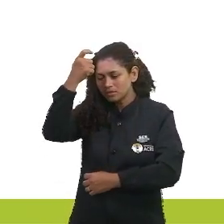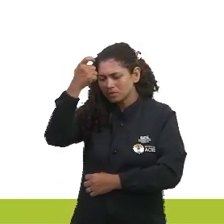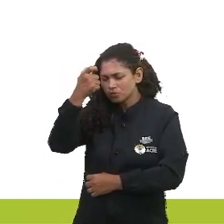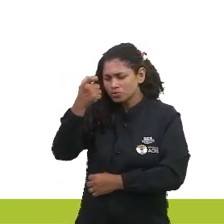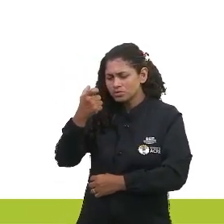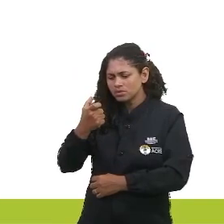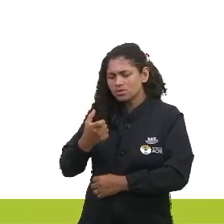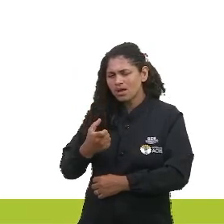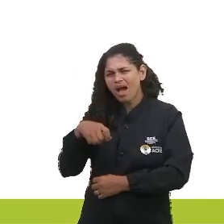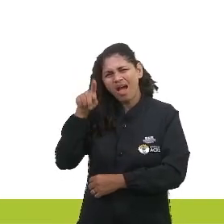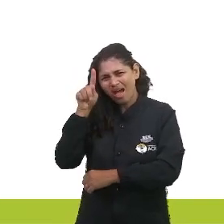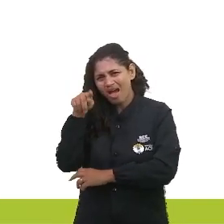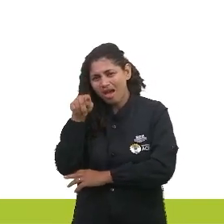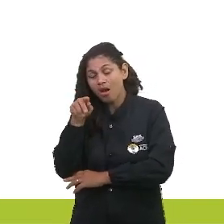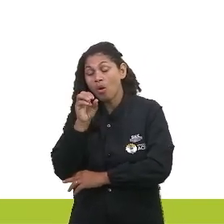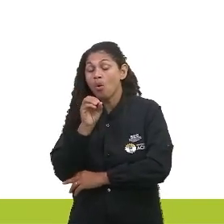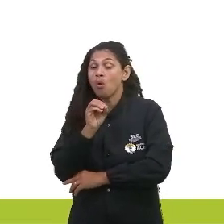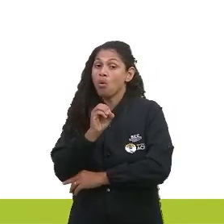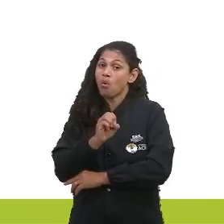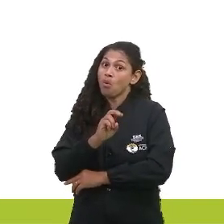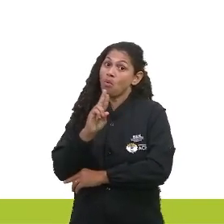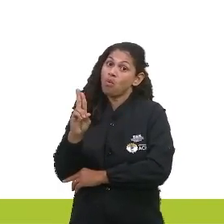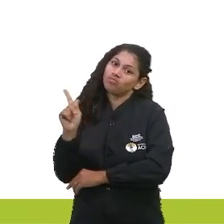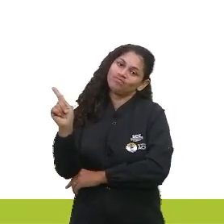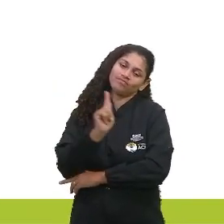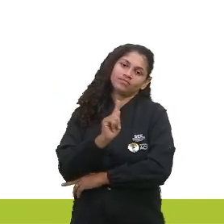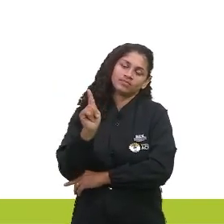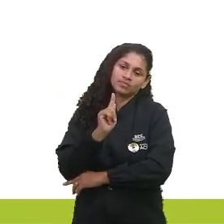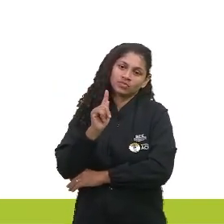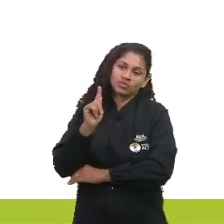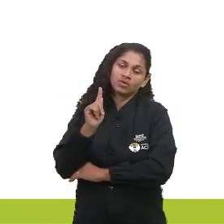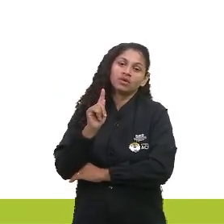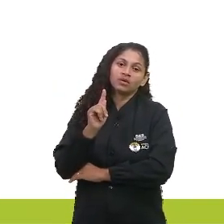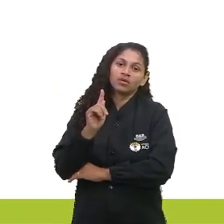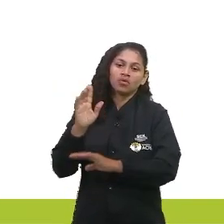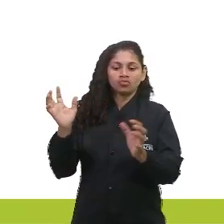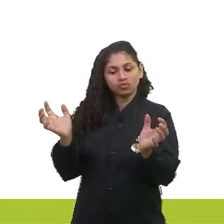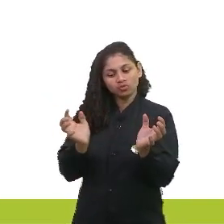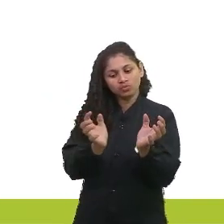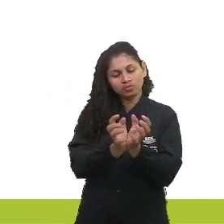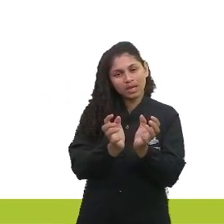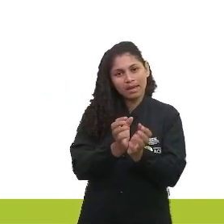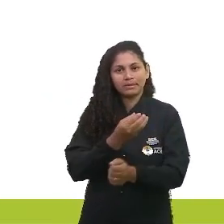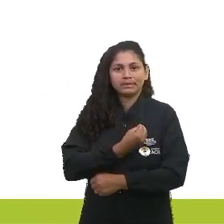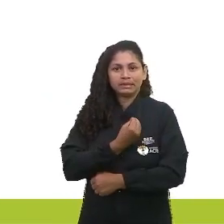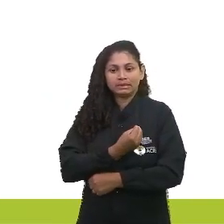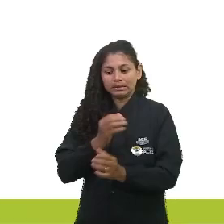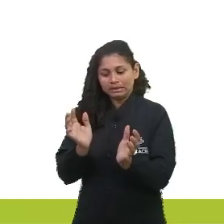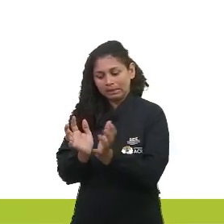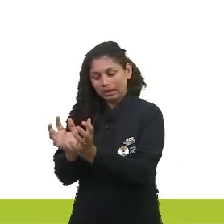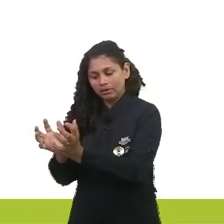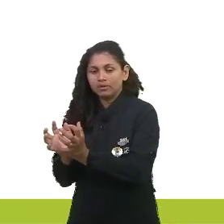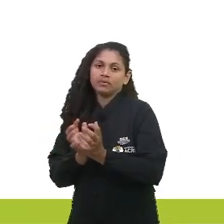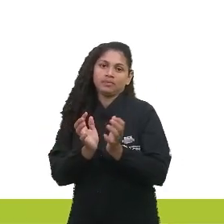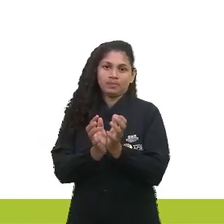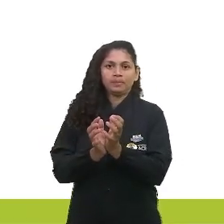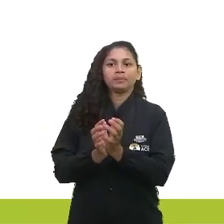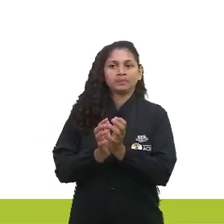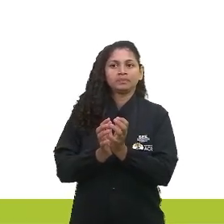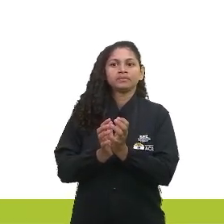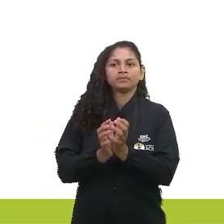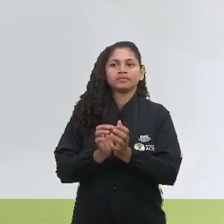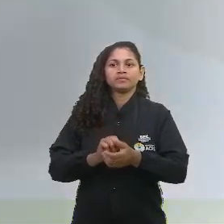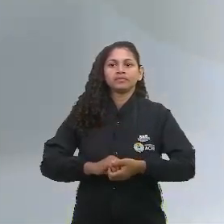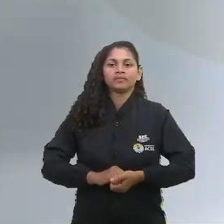não membro da comunidade moral e que o sofrimento deve ser evitado a qualquer ser capaz